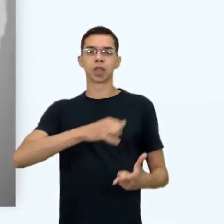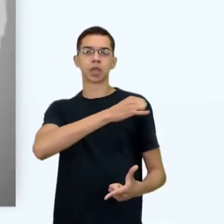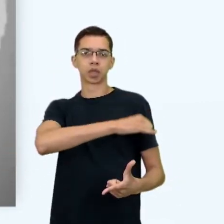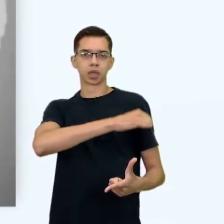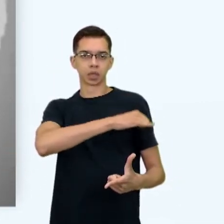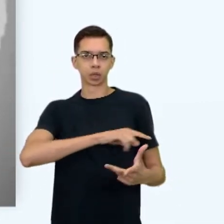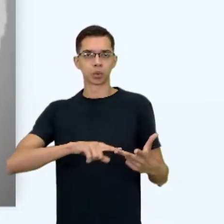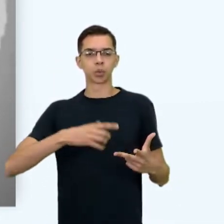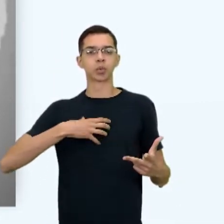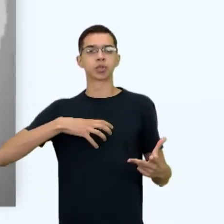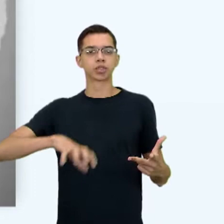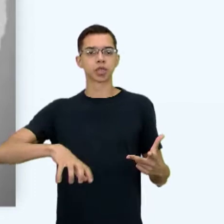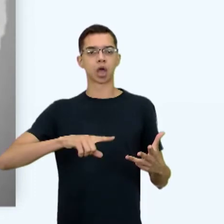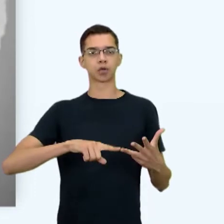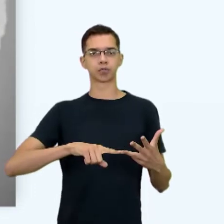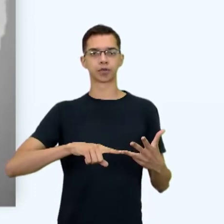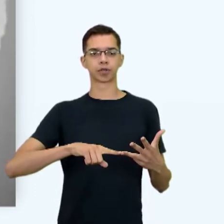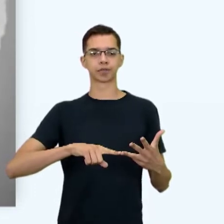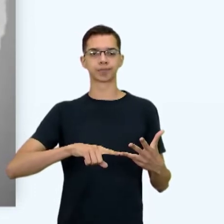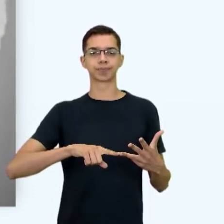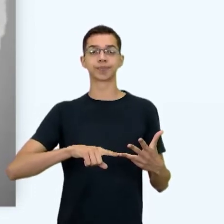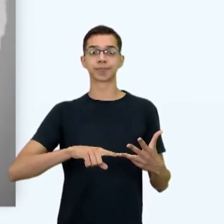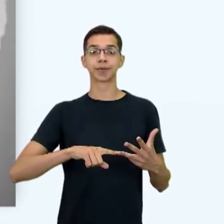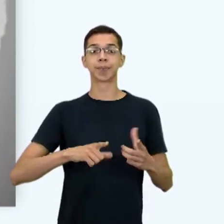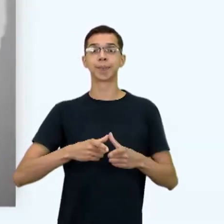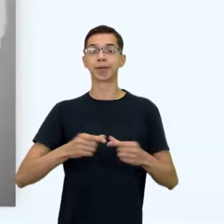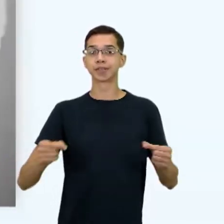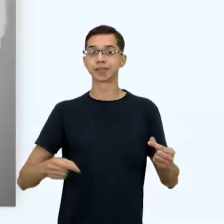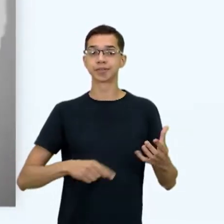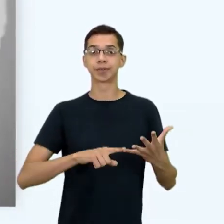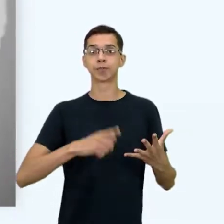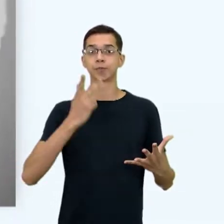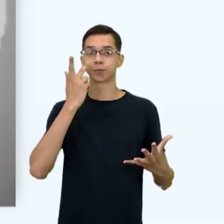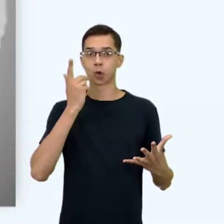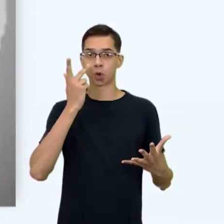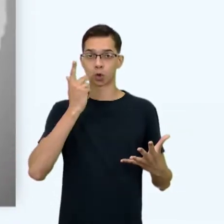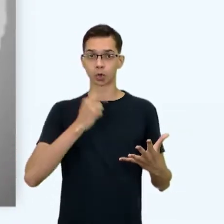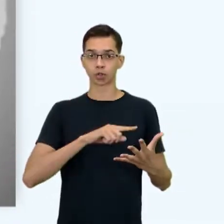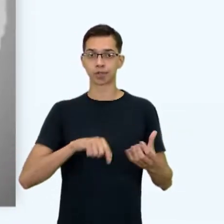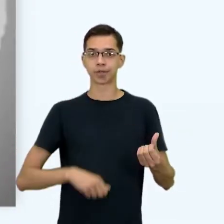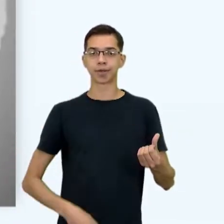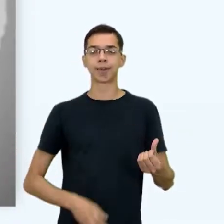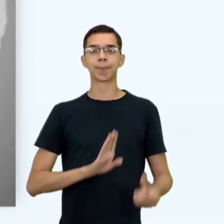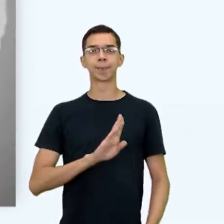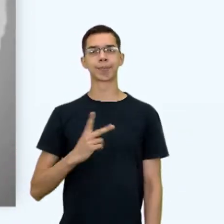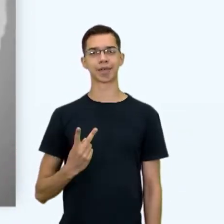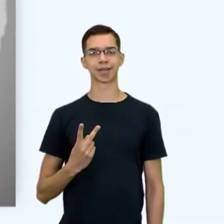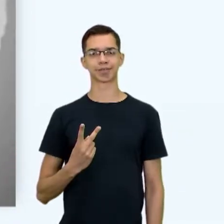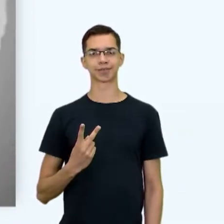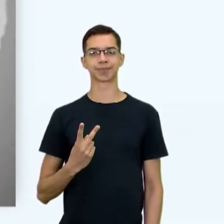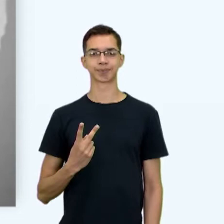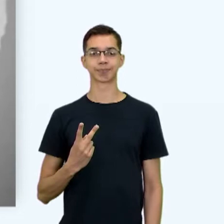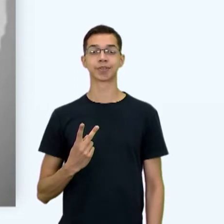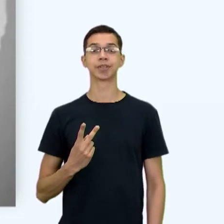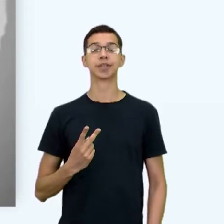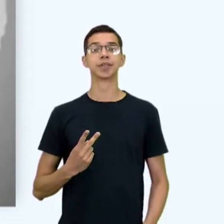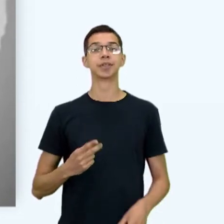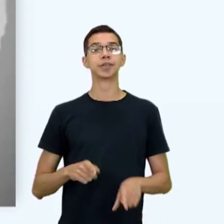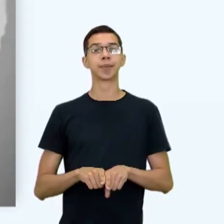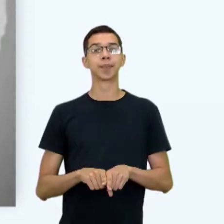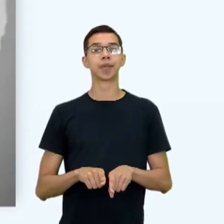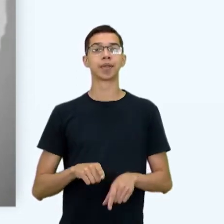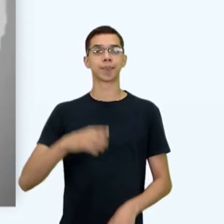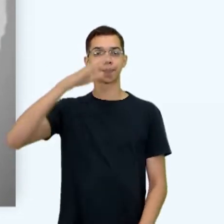Salvador, Brasília, Fortaleza, Belo Horizonte, Manaus, Curitiba, Recife